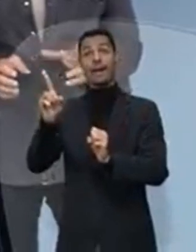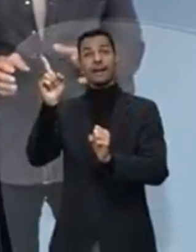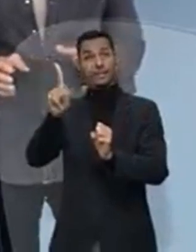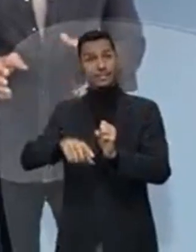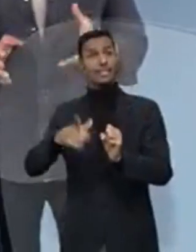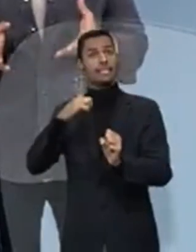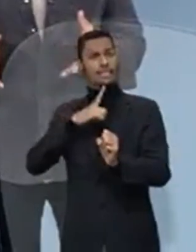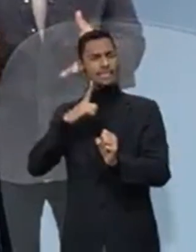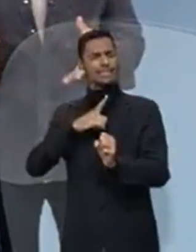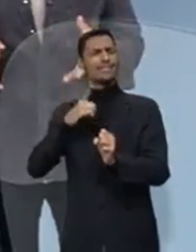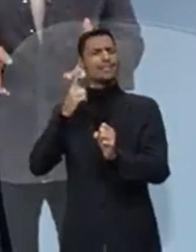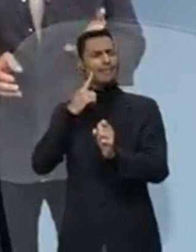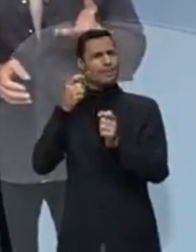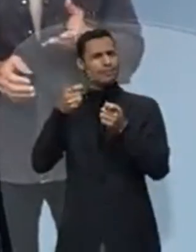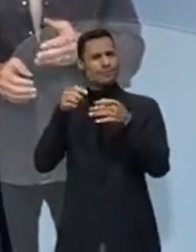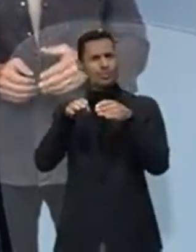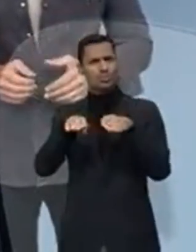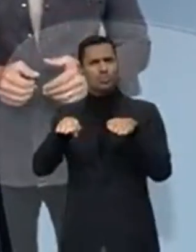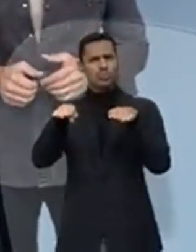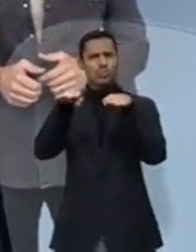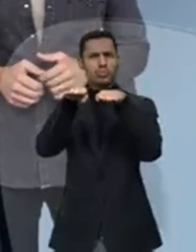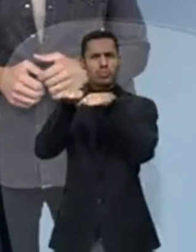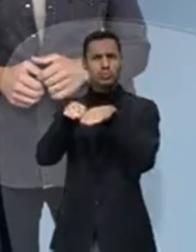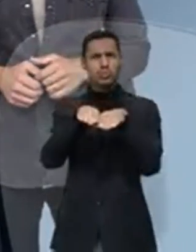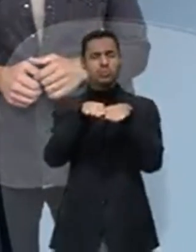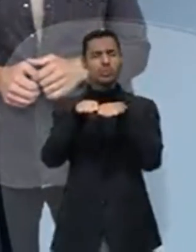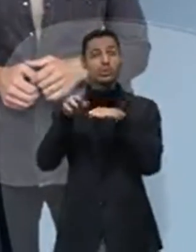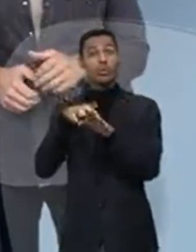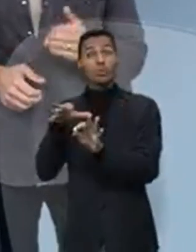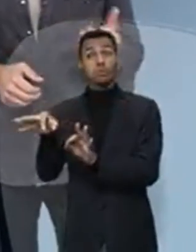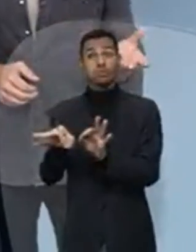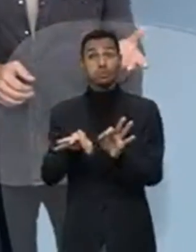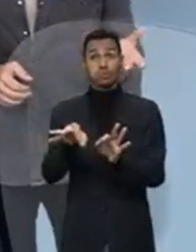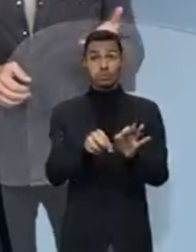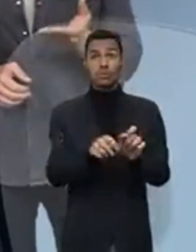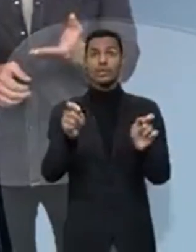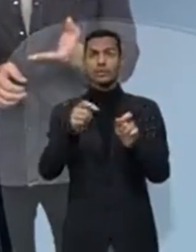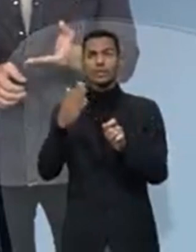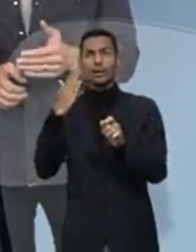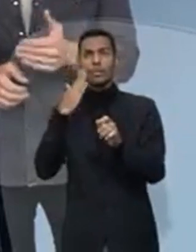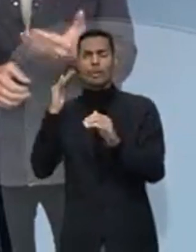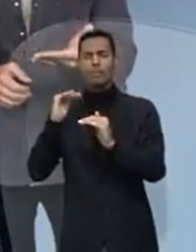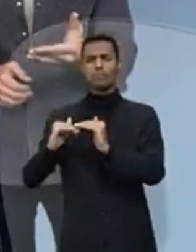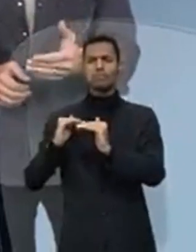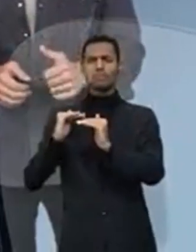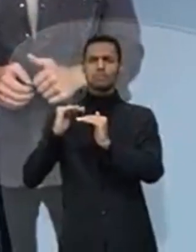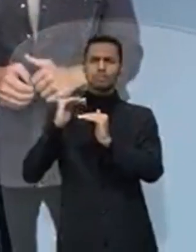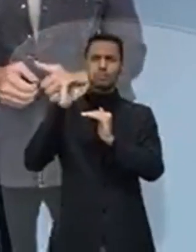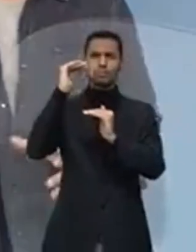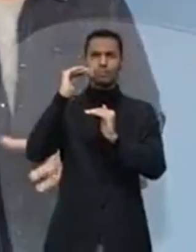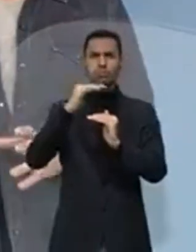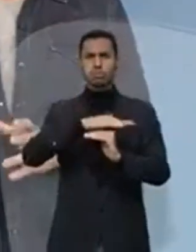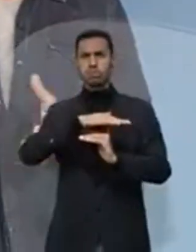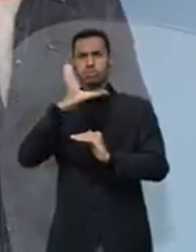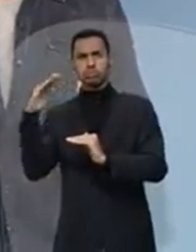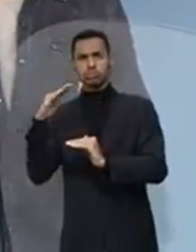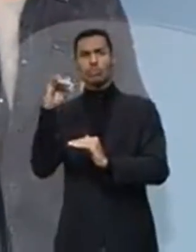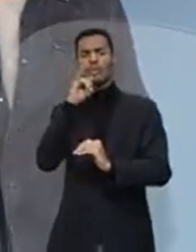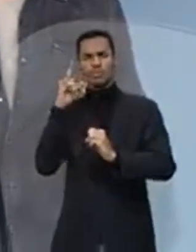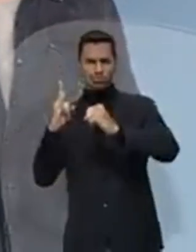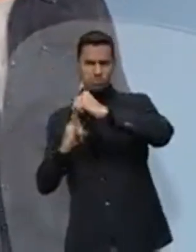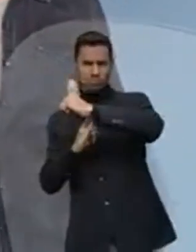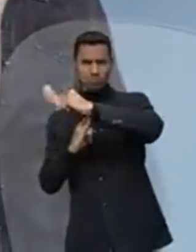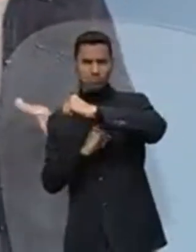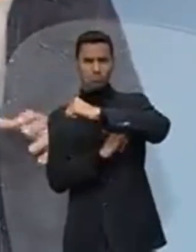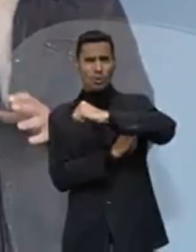um carregamento estável, com momentos de acentuação e atenuação da carga ao longo do dia. No caso das